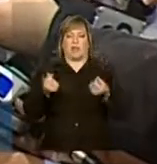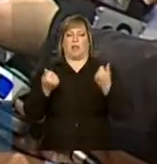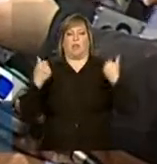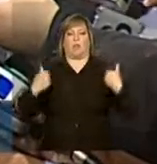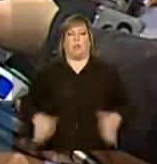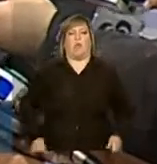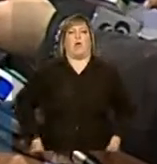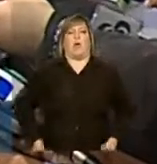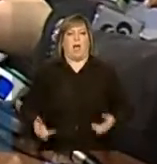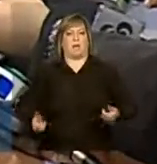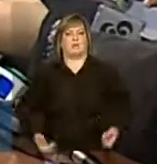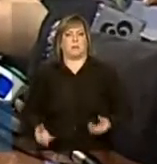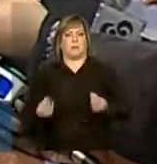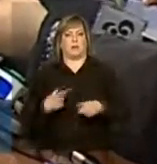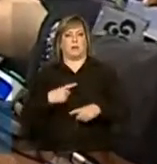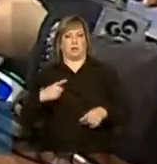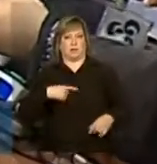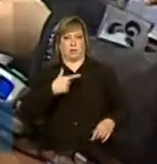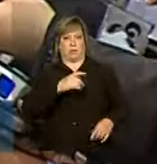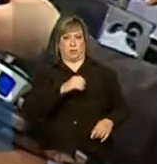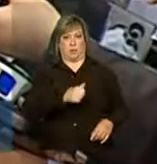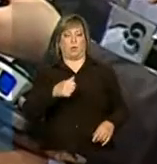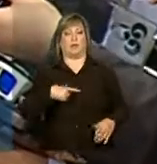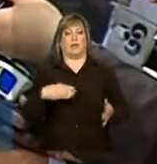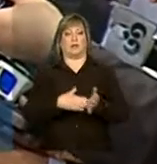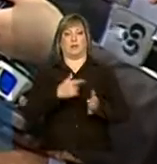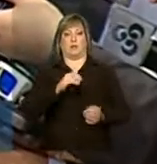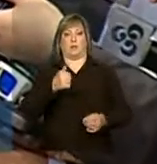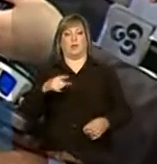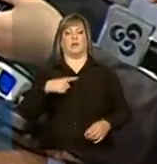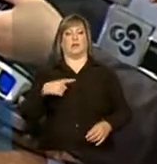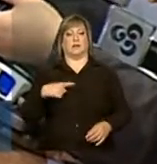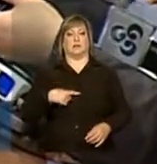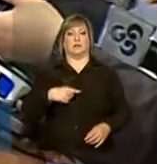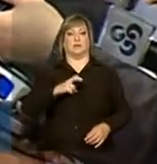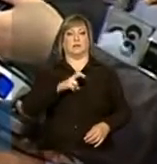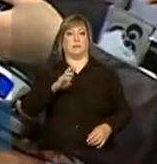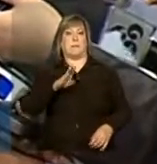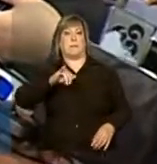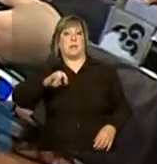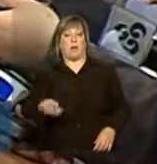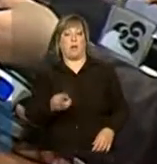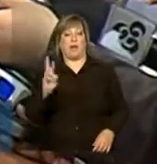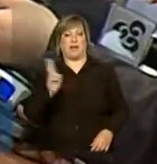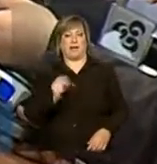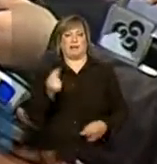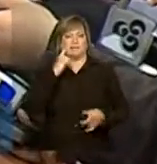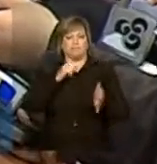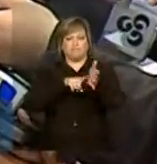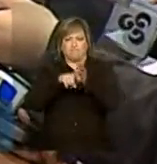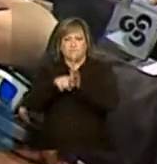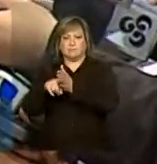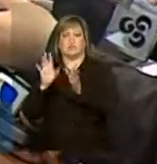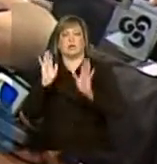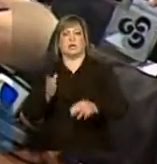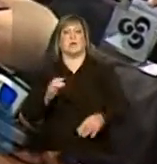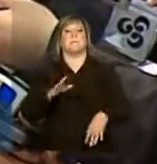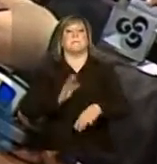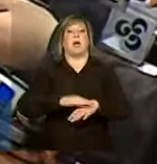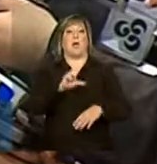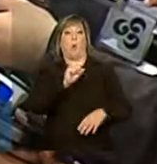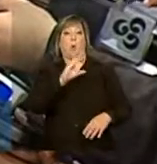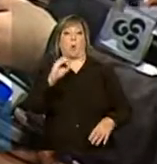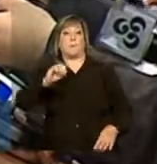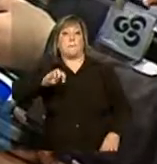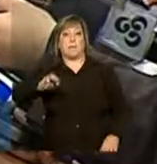a 2012, 55 bilhões de reais apurados, investigados. Identificamos mais de 800